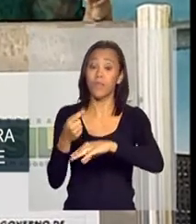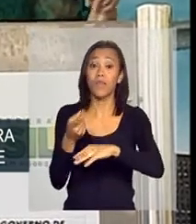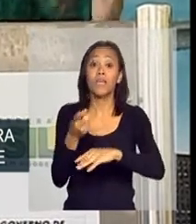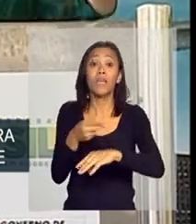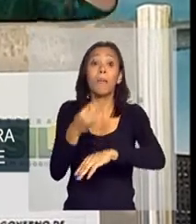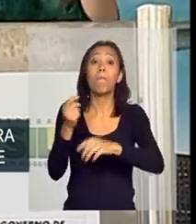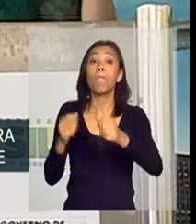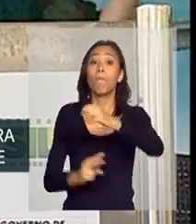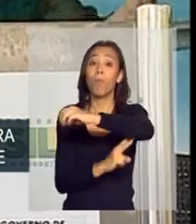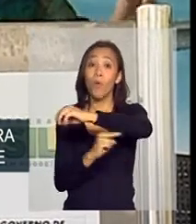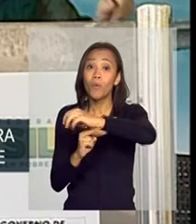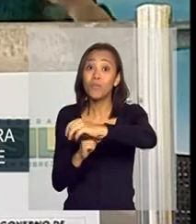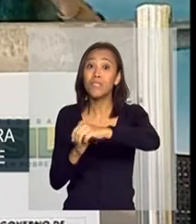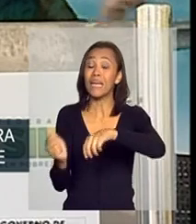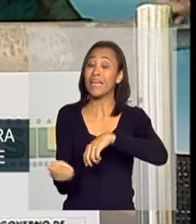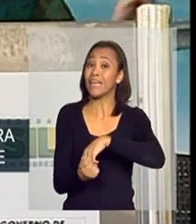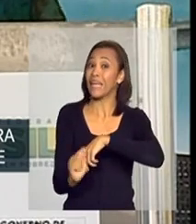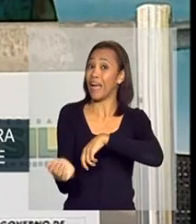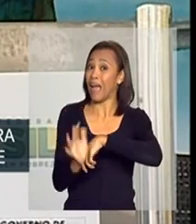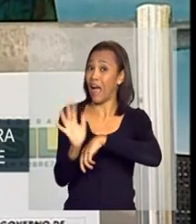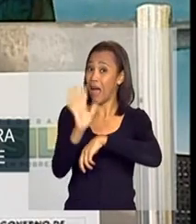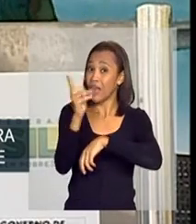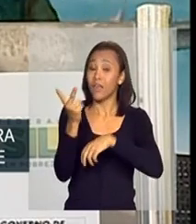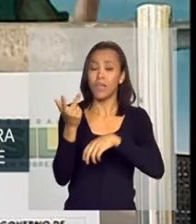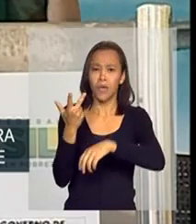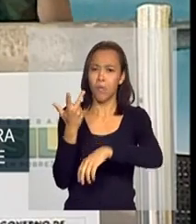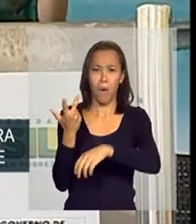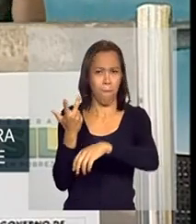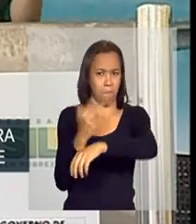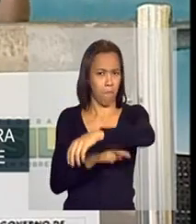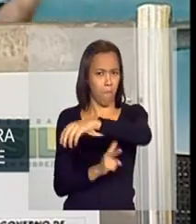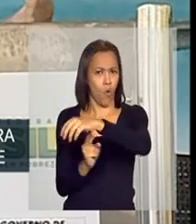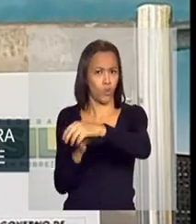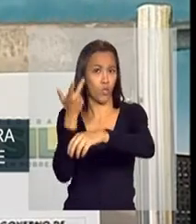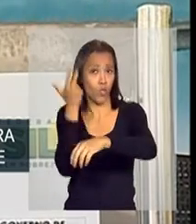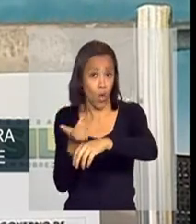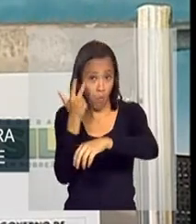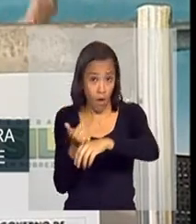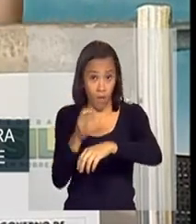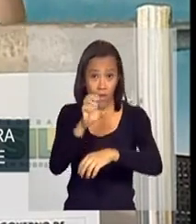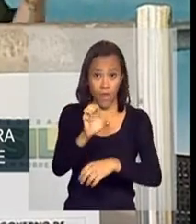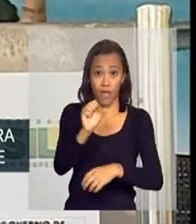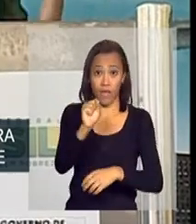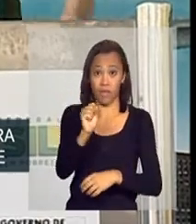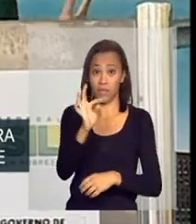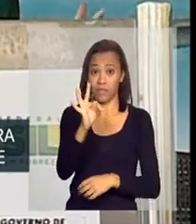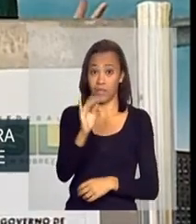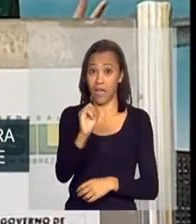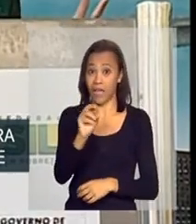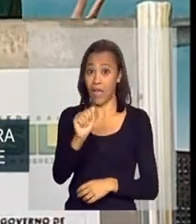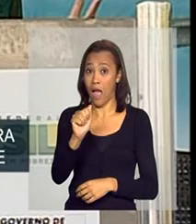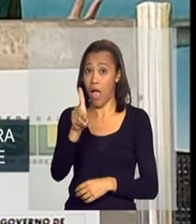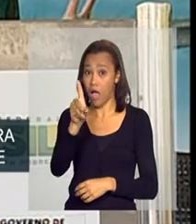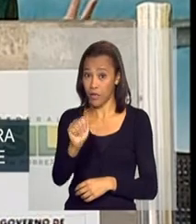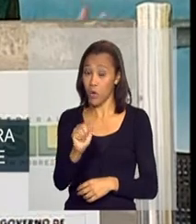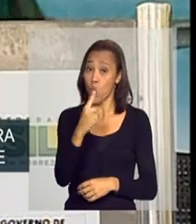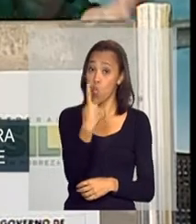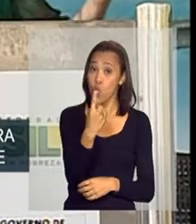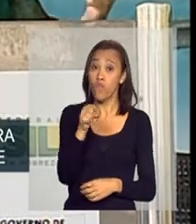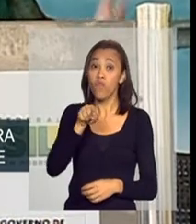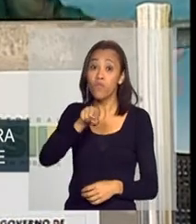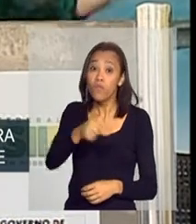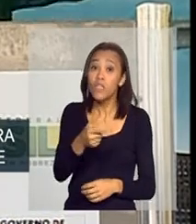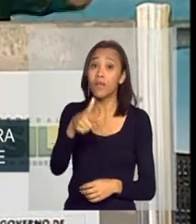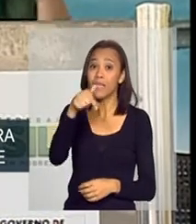estaiada, gente, é mais cara que ponte normal. É uma ponte estaiada, tem 1,7 quilômetros,